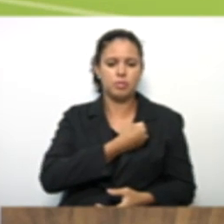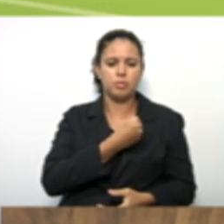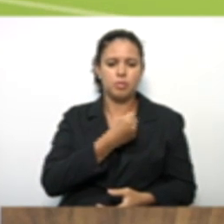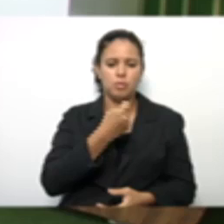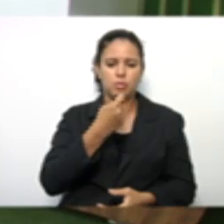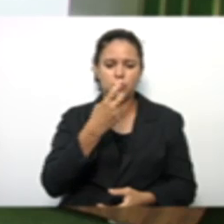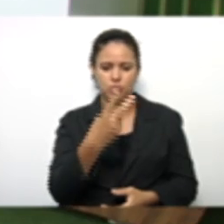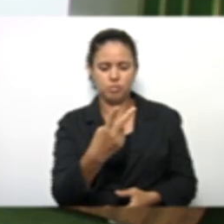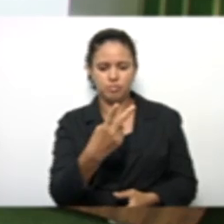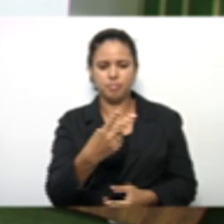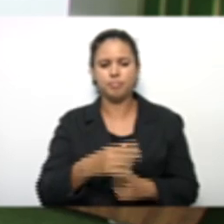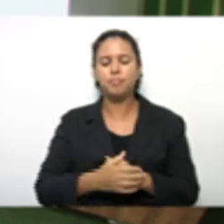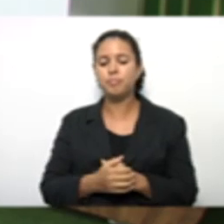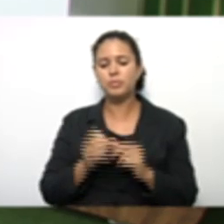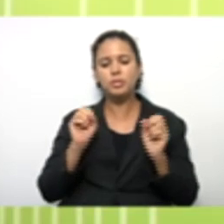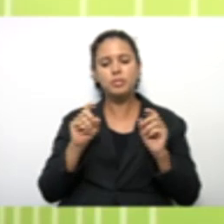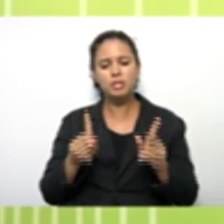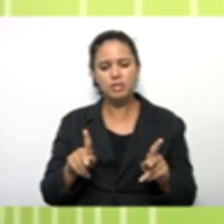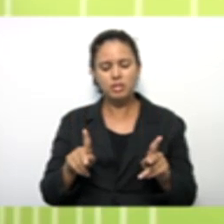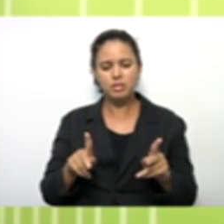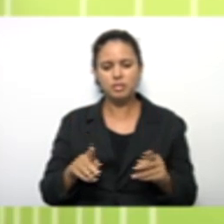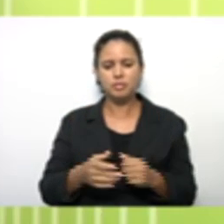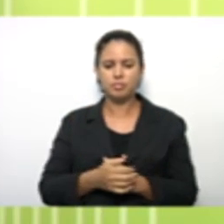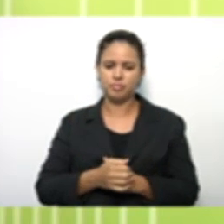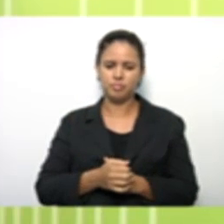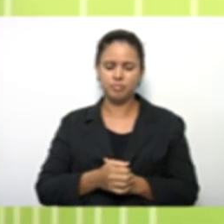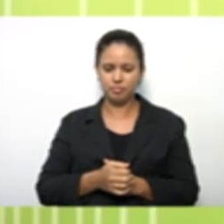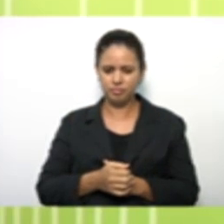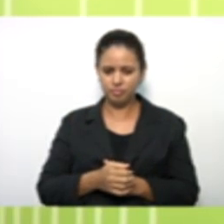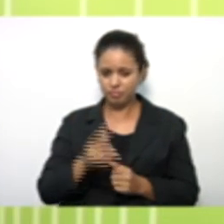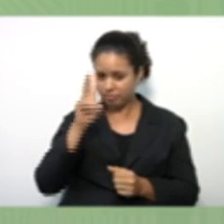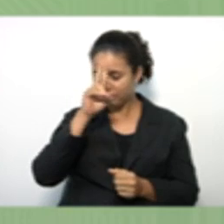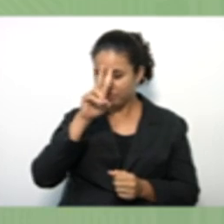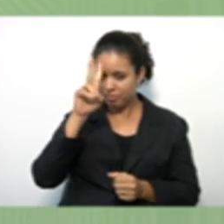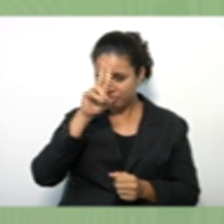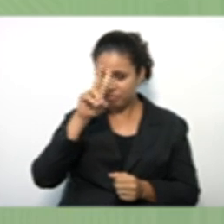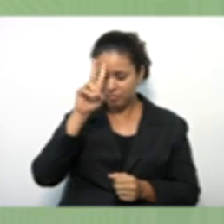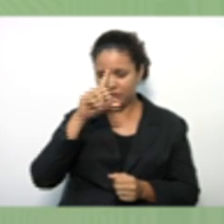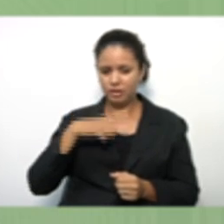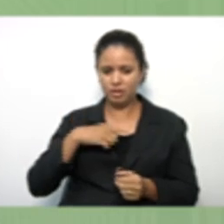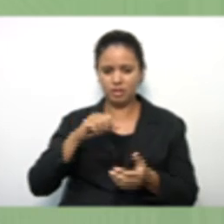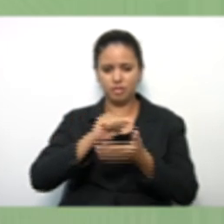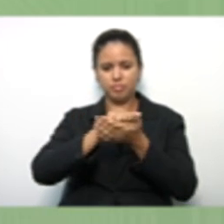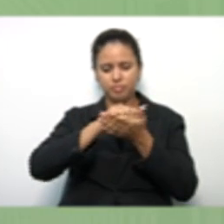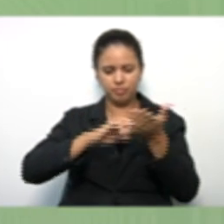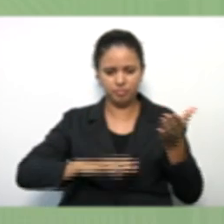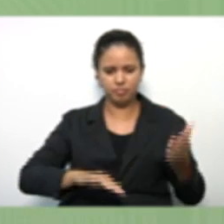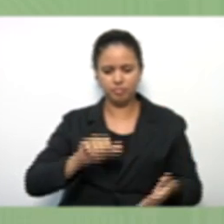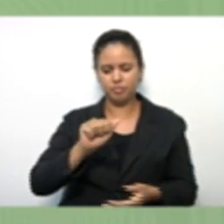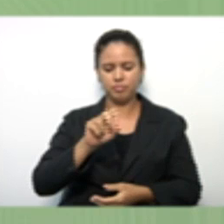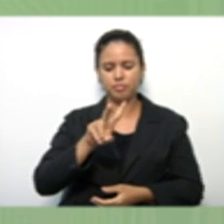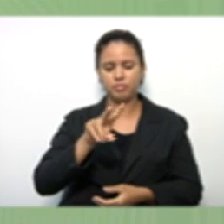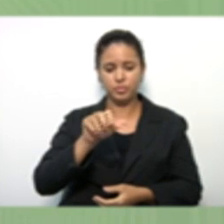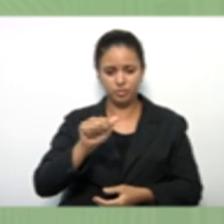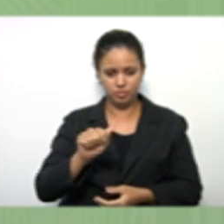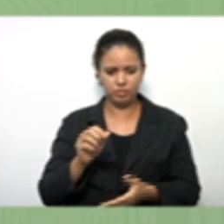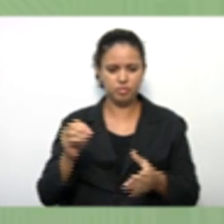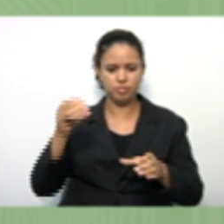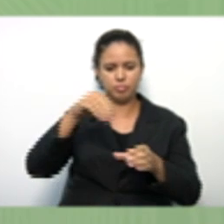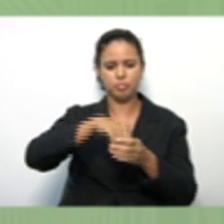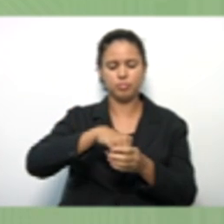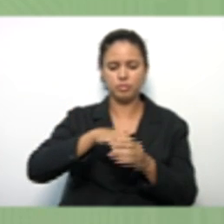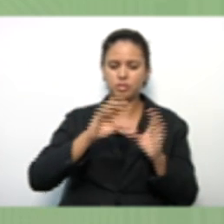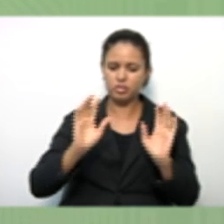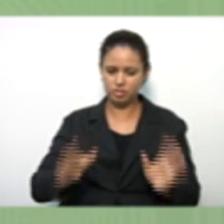companhia. Ok, meus queridos alunos, lembrando que nós temos a atividade no AVA do dia 9/5 a